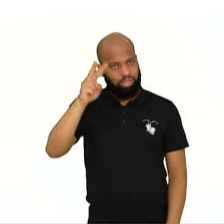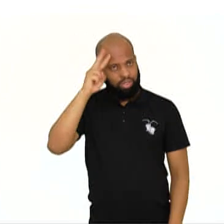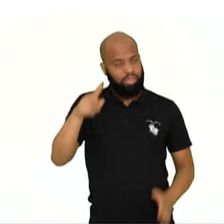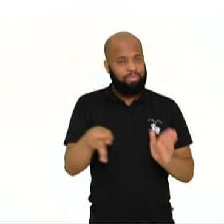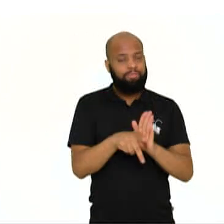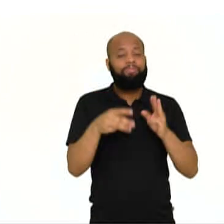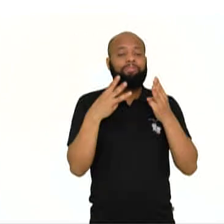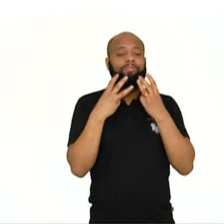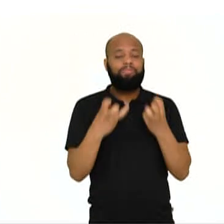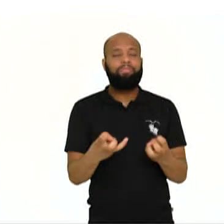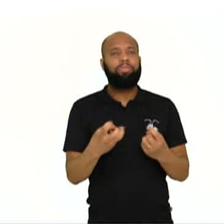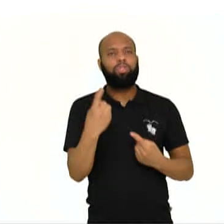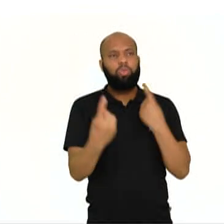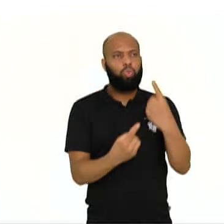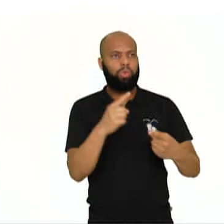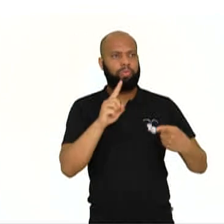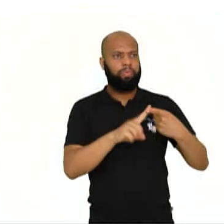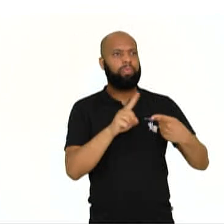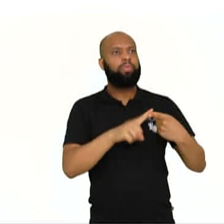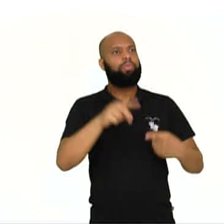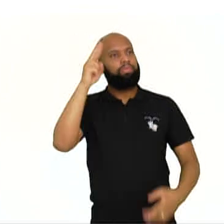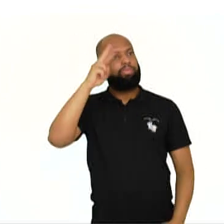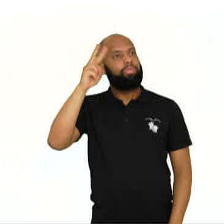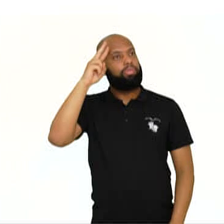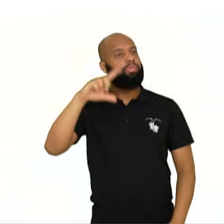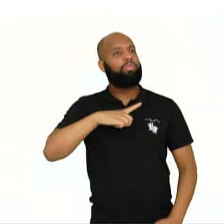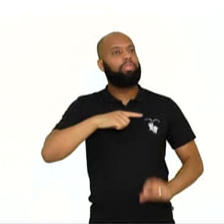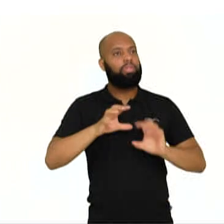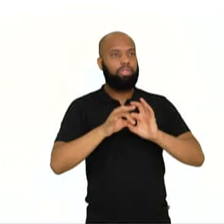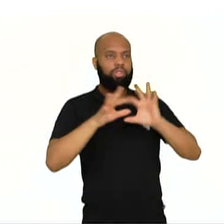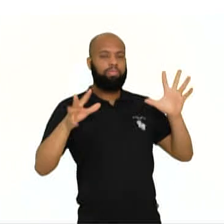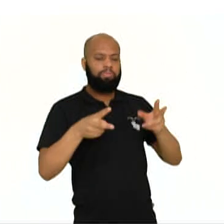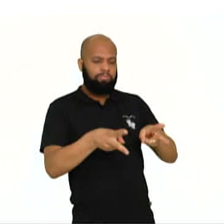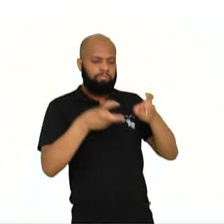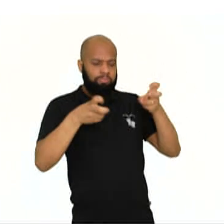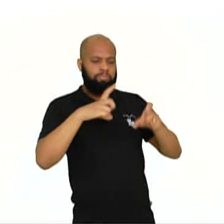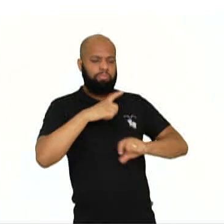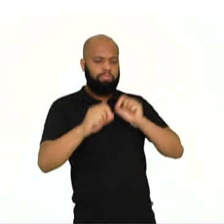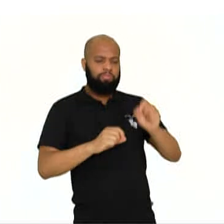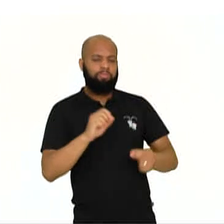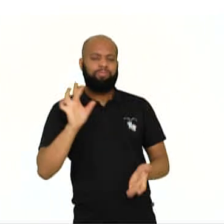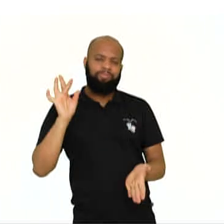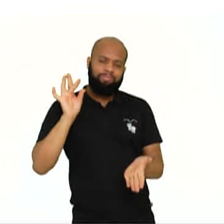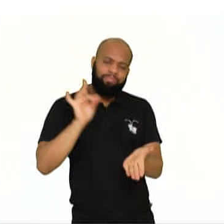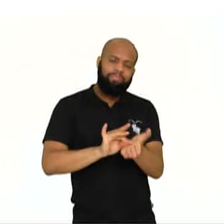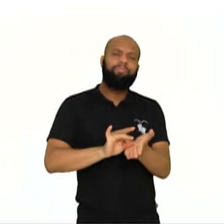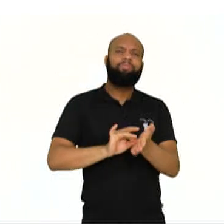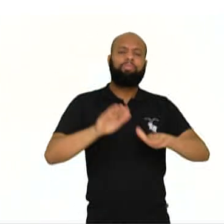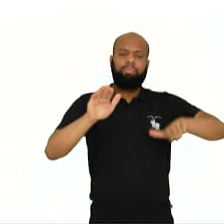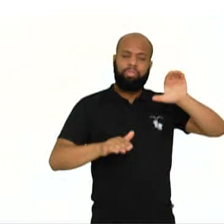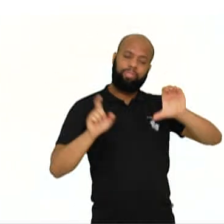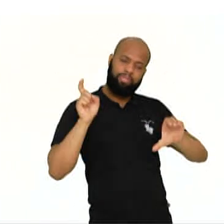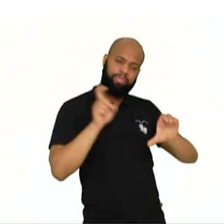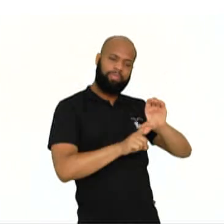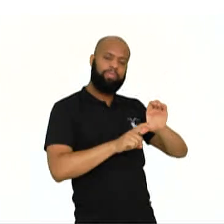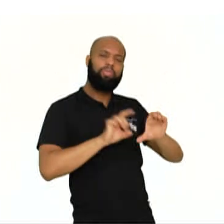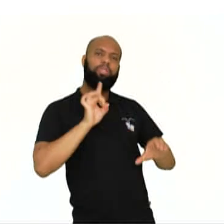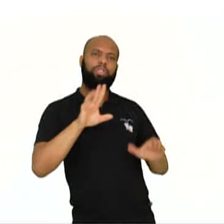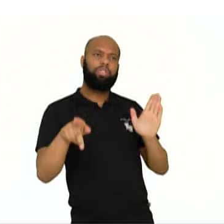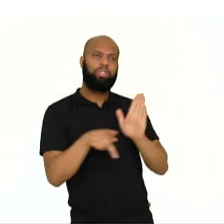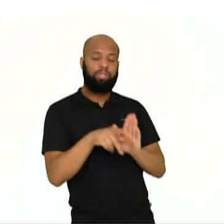dialético de Marx? Alternativa A, a história permite perceber que a realidade depende unicamente